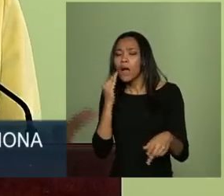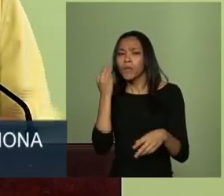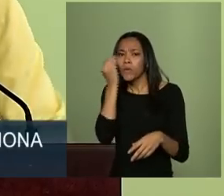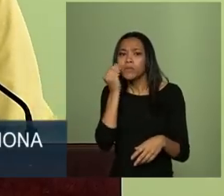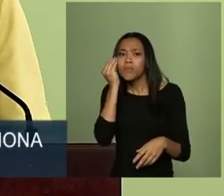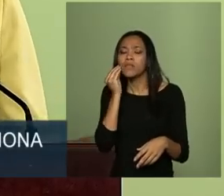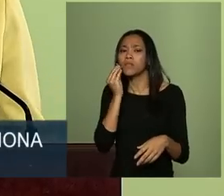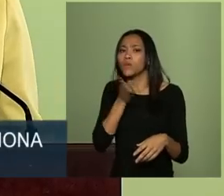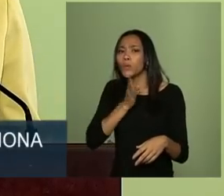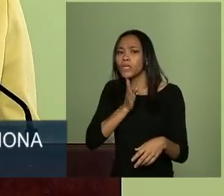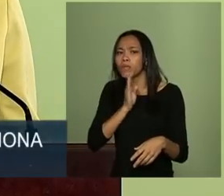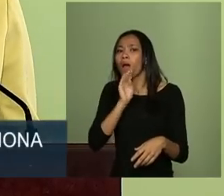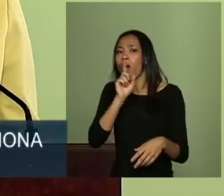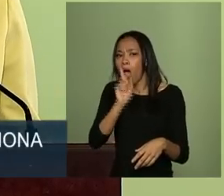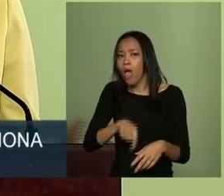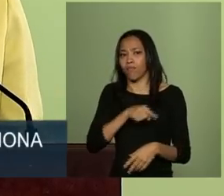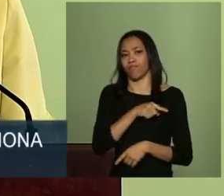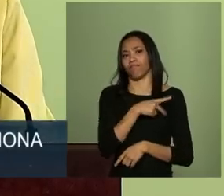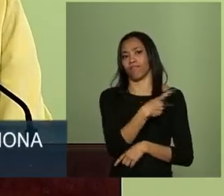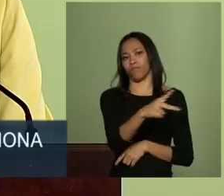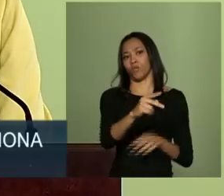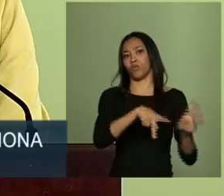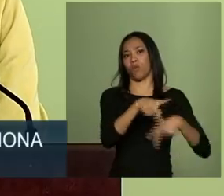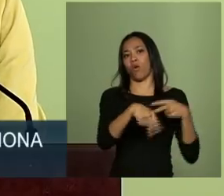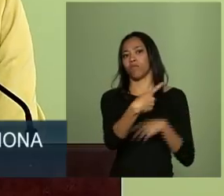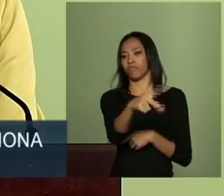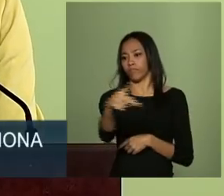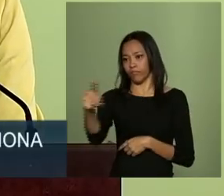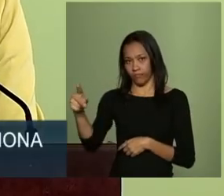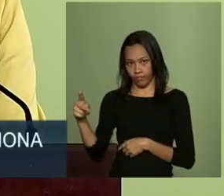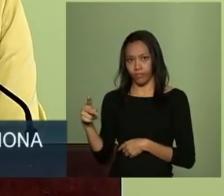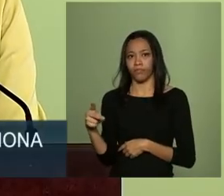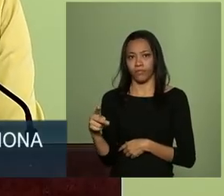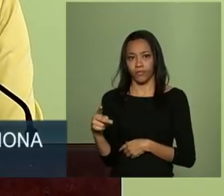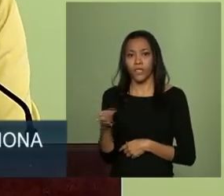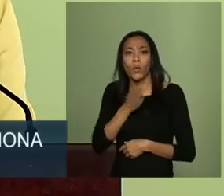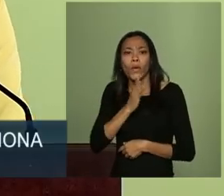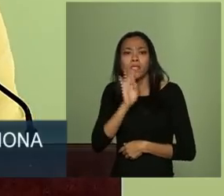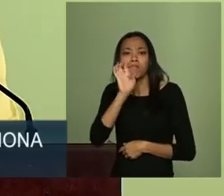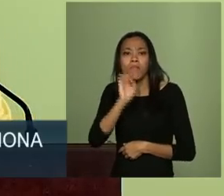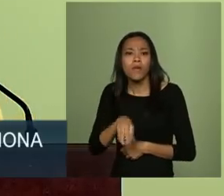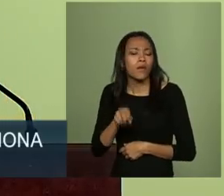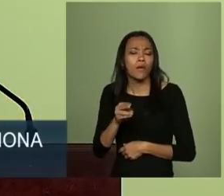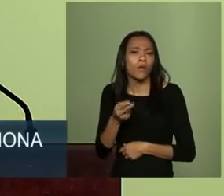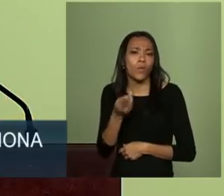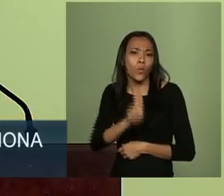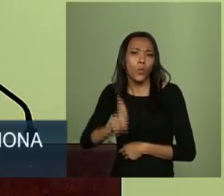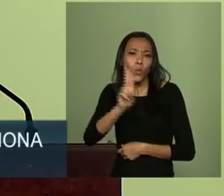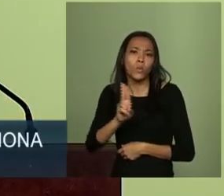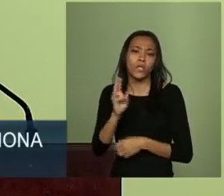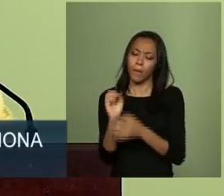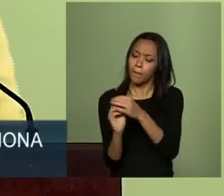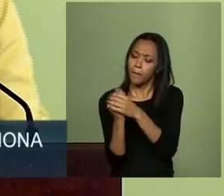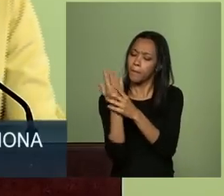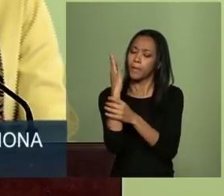conhecimento é a comunidade. Do ponto de vista